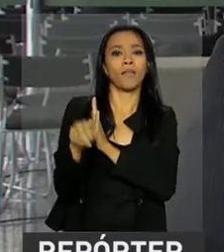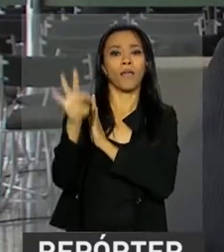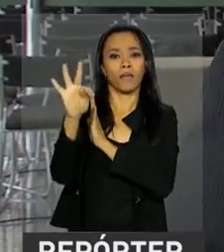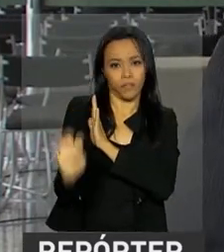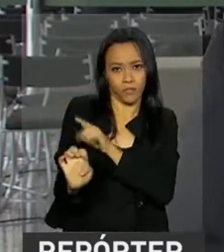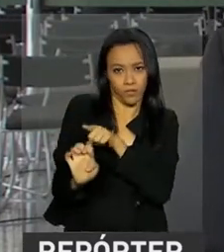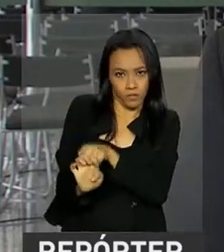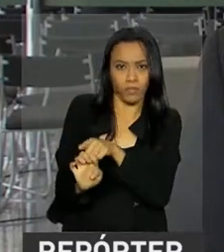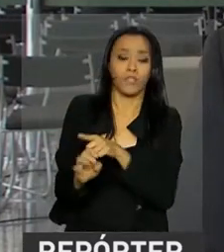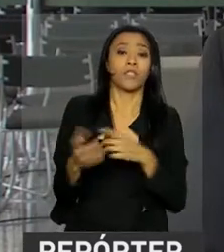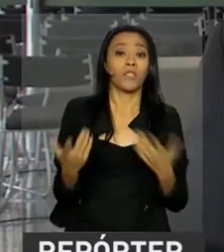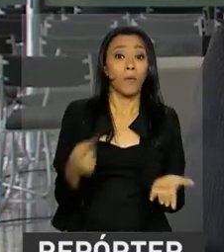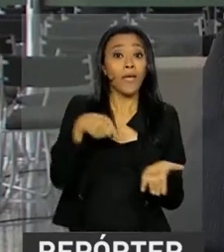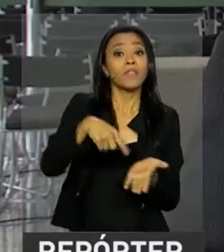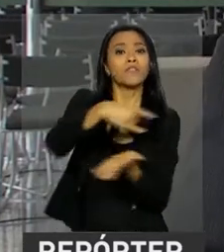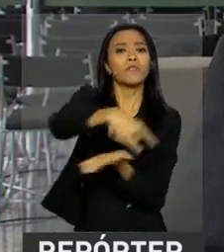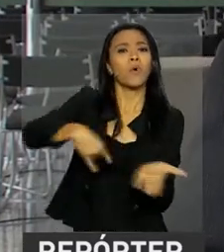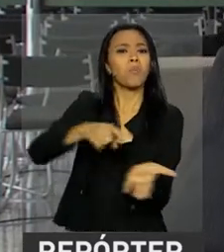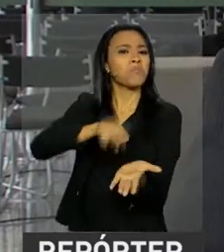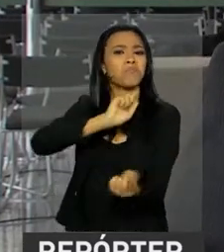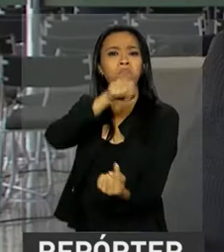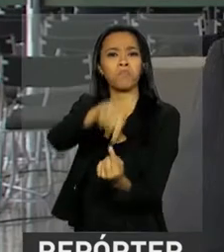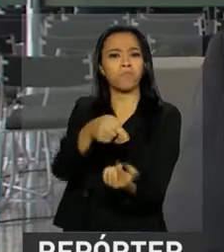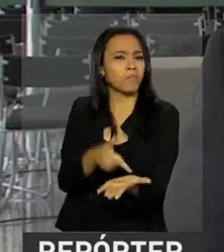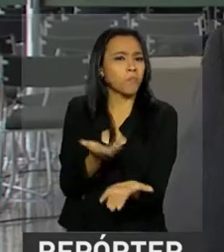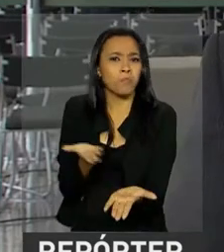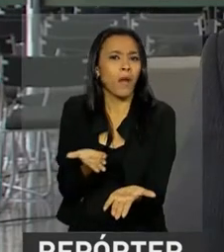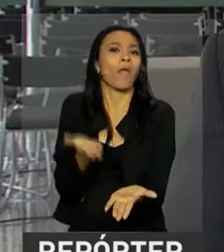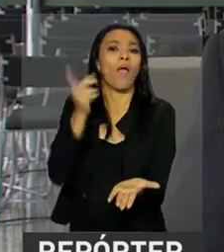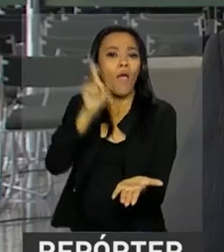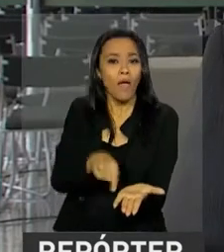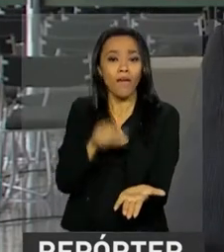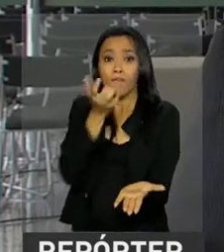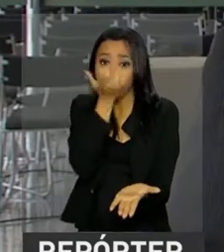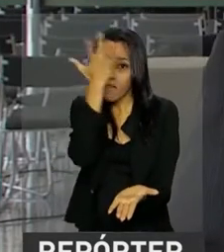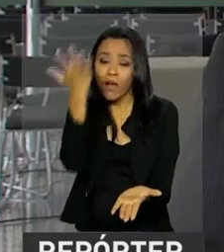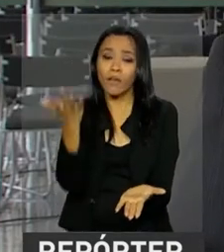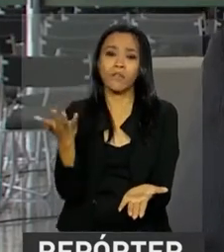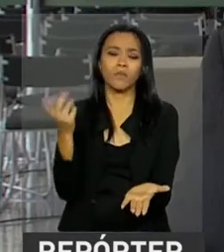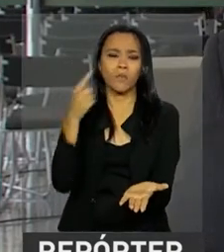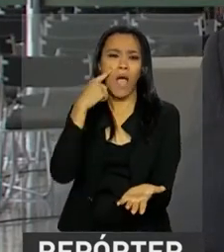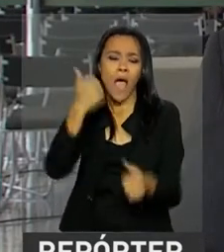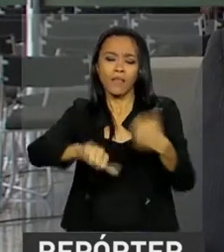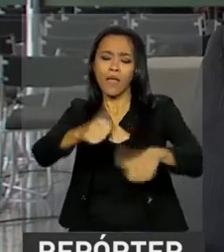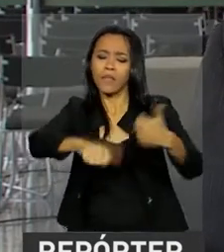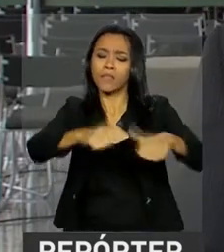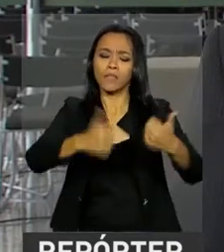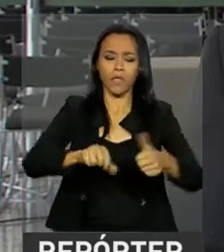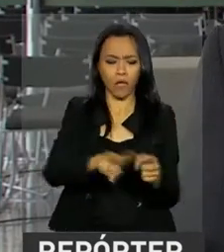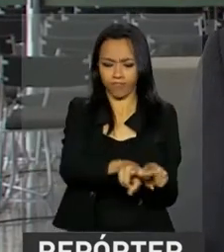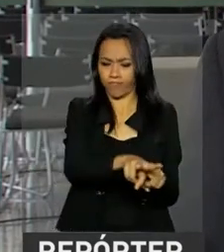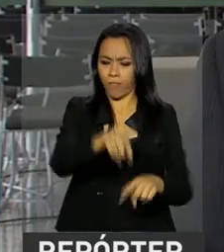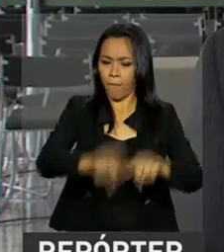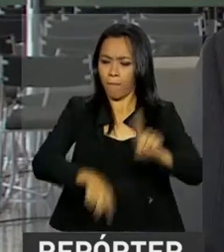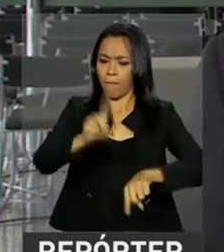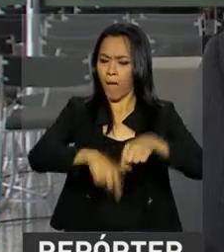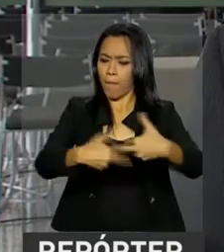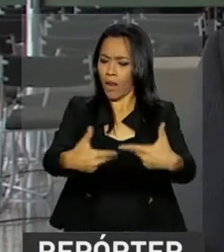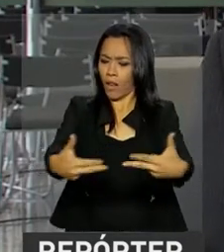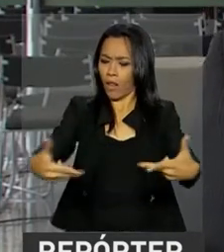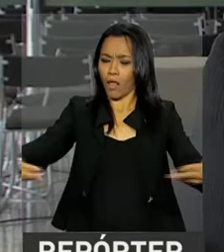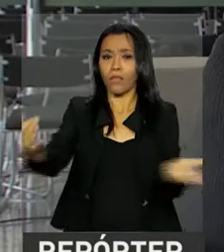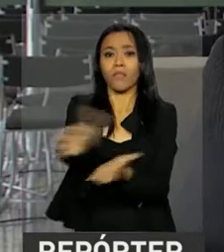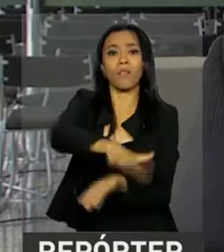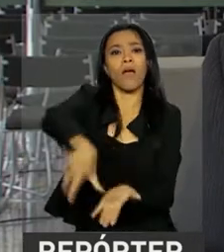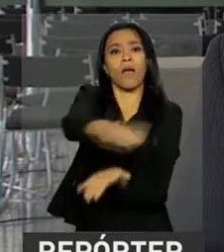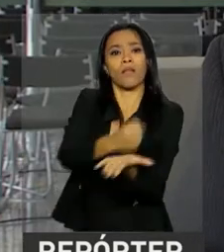se essa portaria ela tem o objetivo de facilitar e agilizar a análise de patentes de produtos e processos farmacêuticos